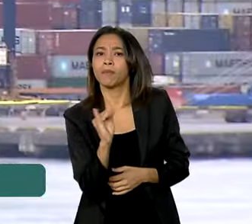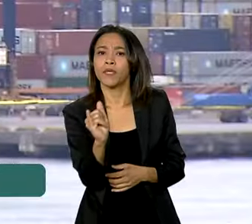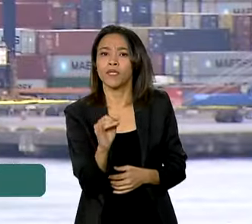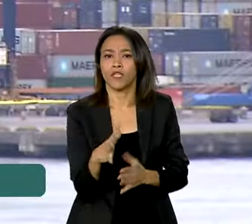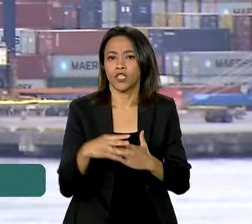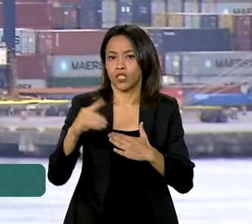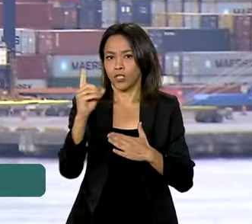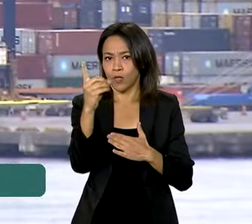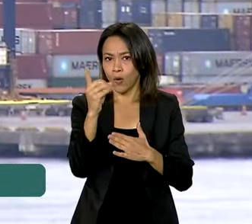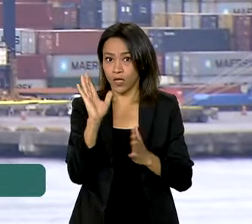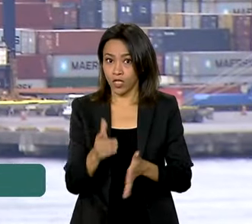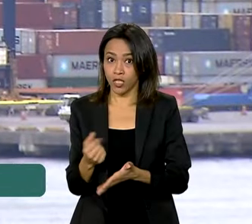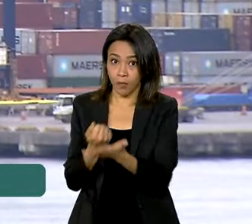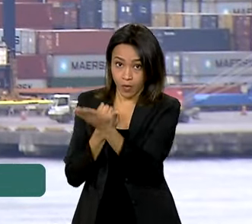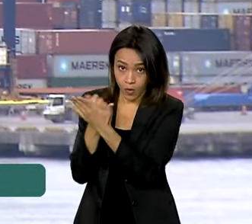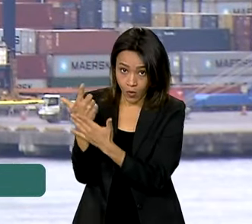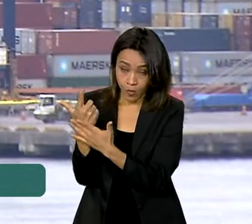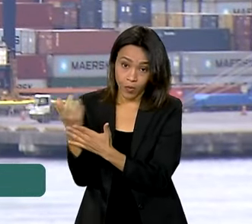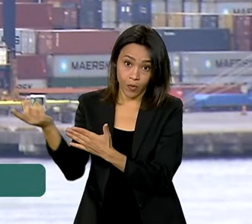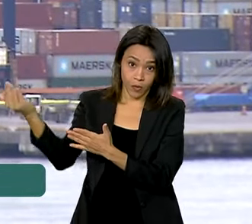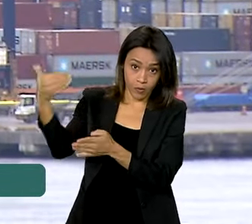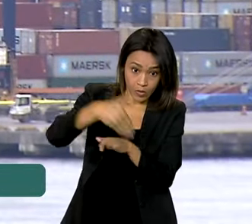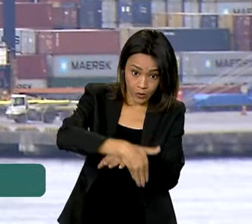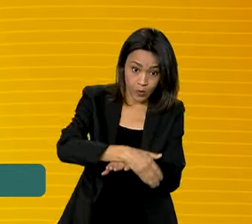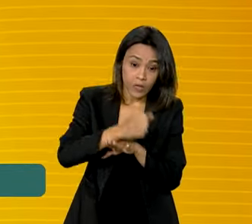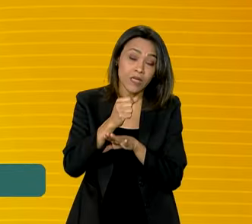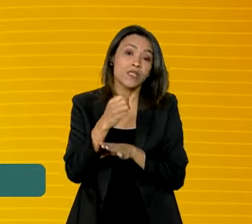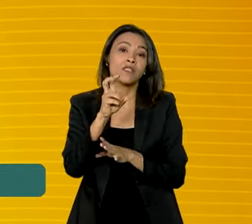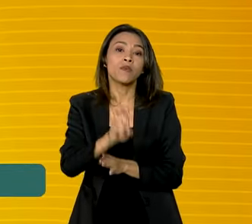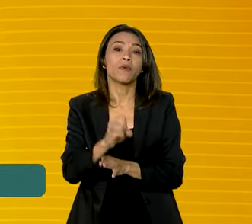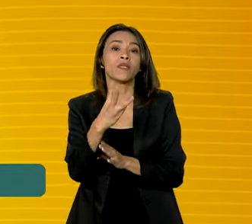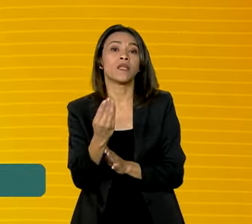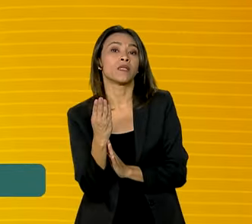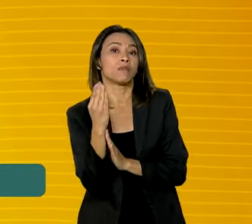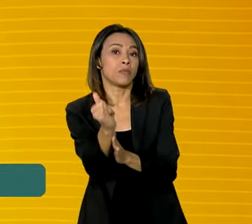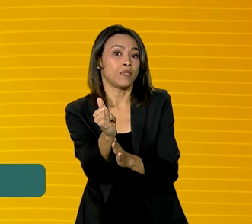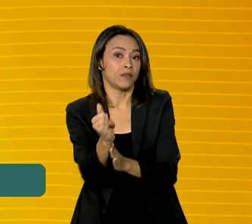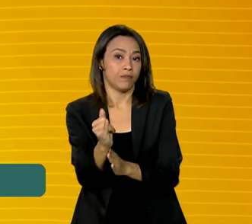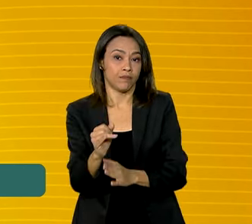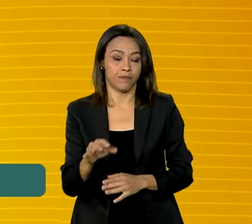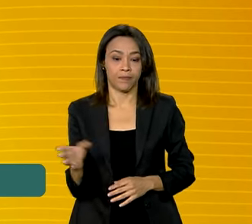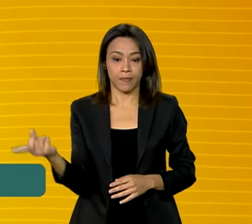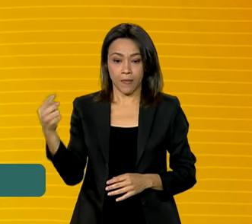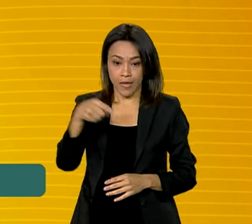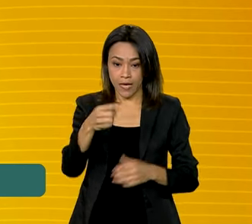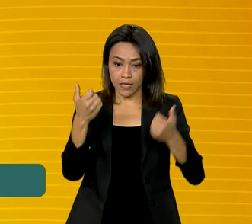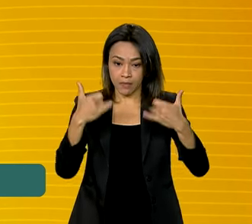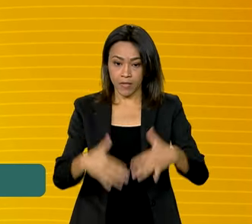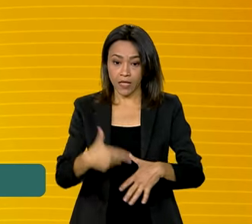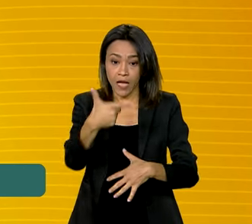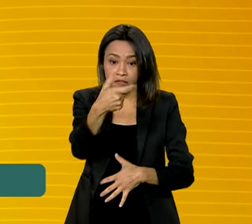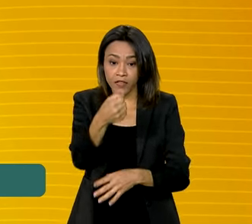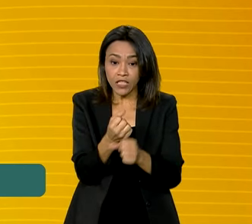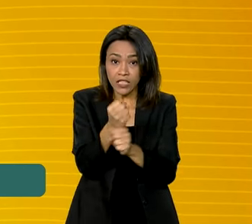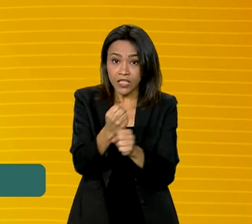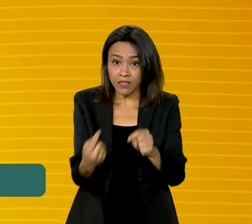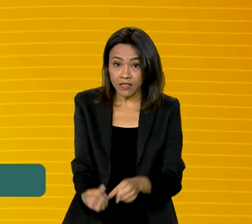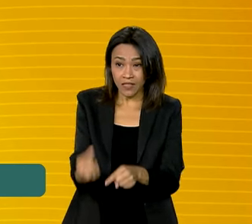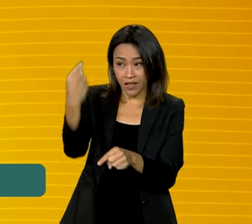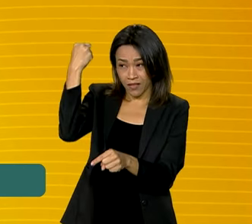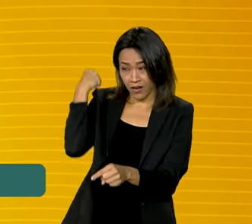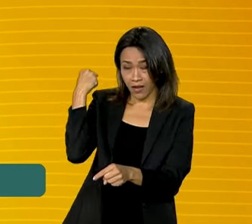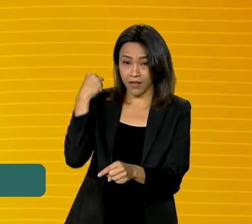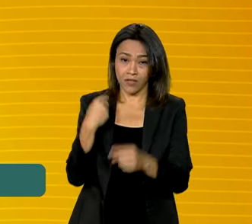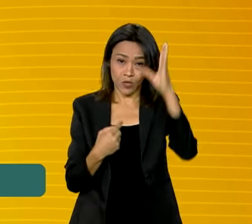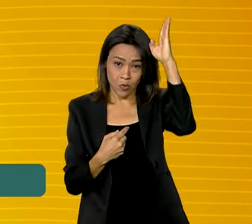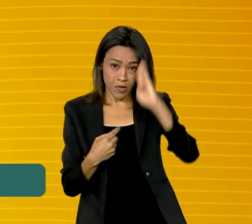e importou cerca de 53 bilhões. Há 20 anos atrás, o comércio entre o Brasil